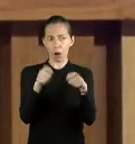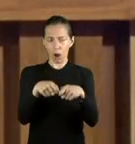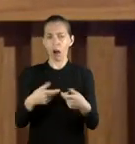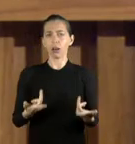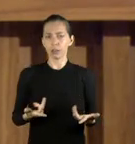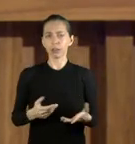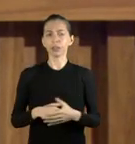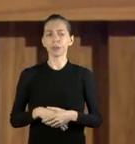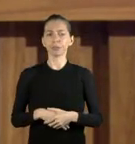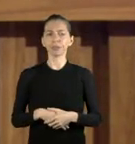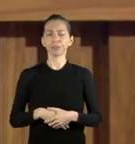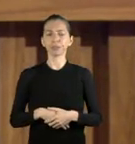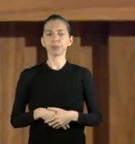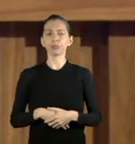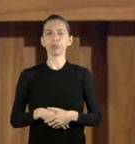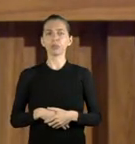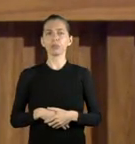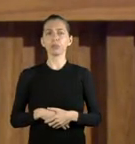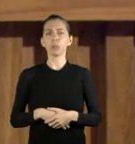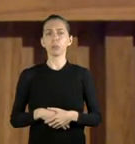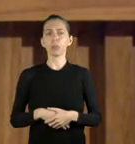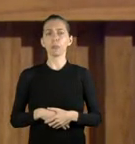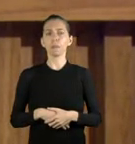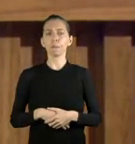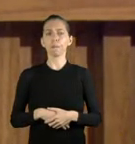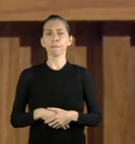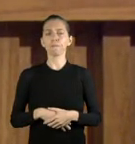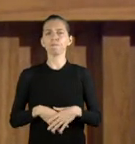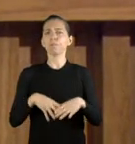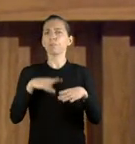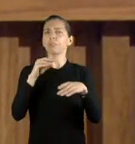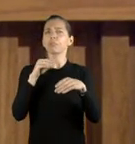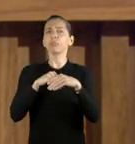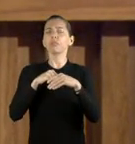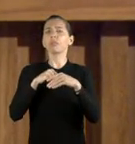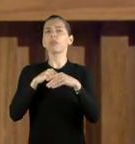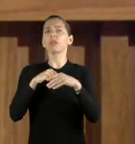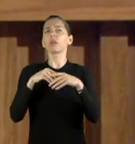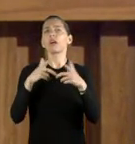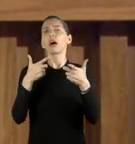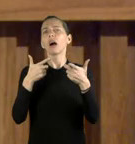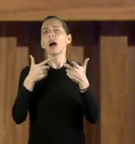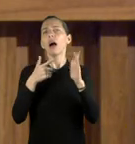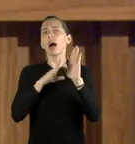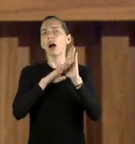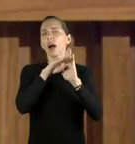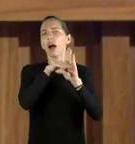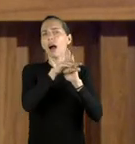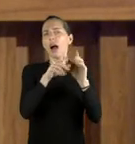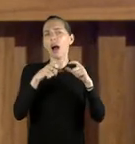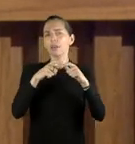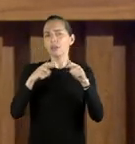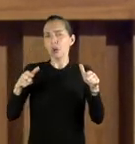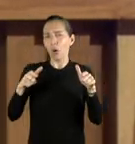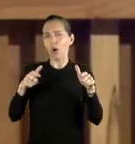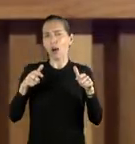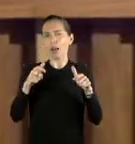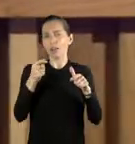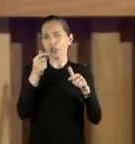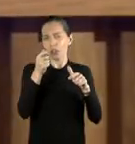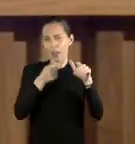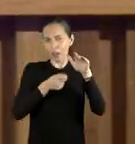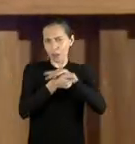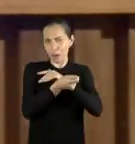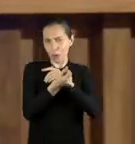energia, né? Então, dentre as ações, tipo Taesa, tipo CPFL, entre outras, ou também